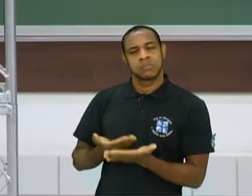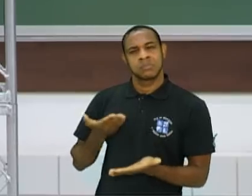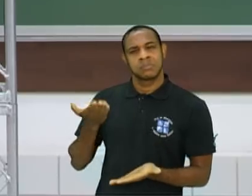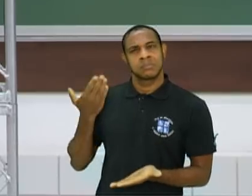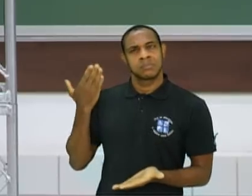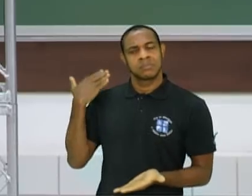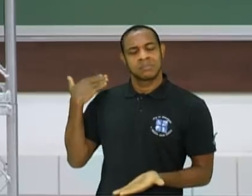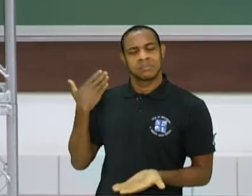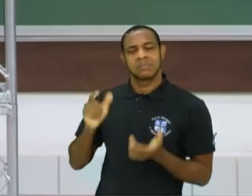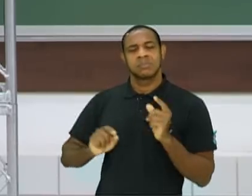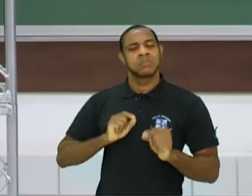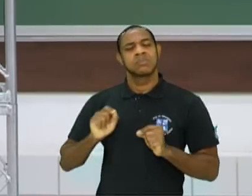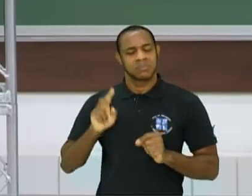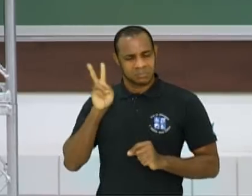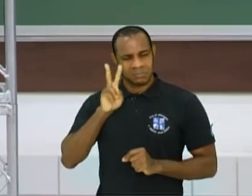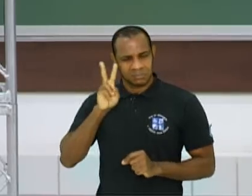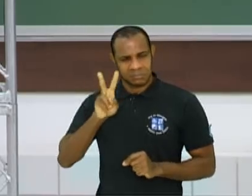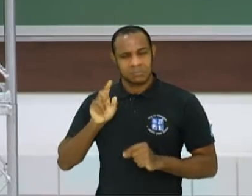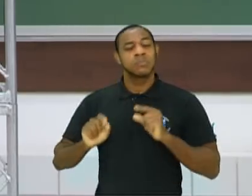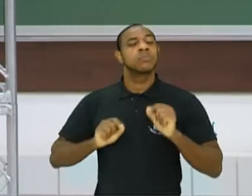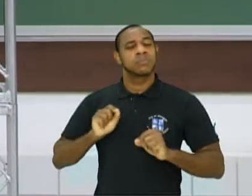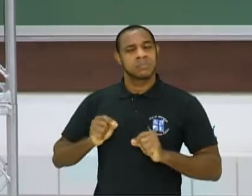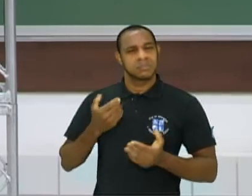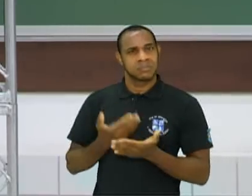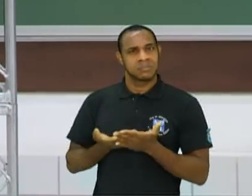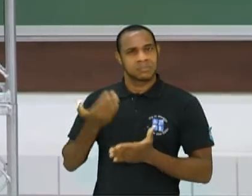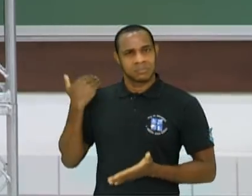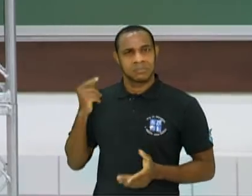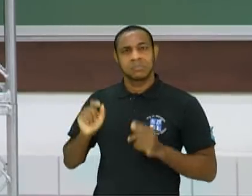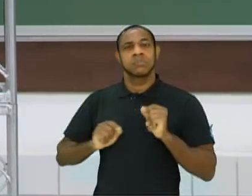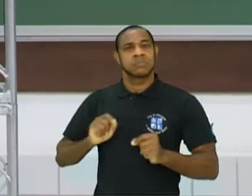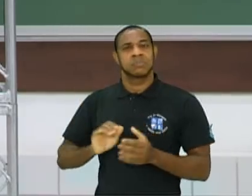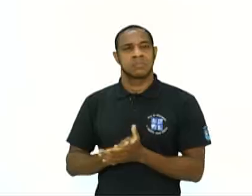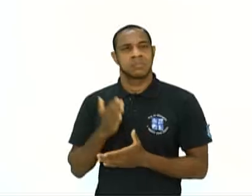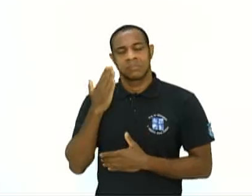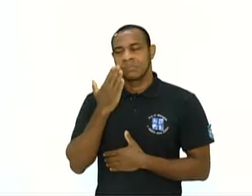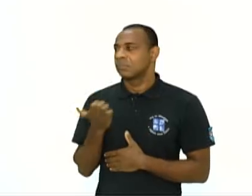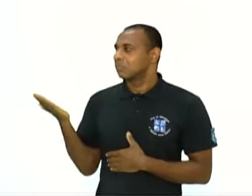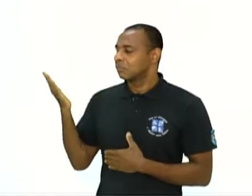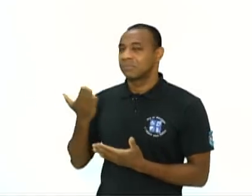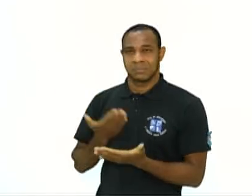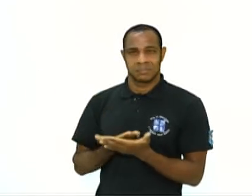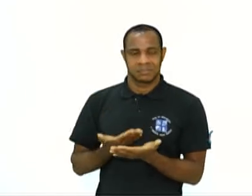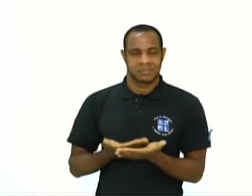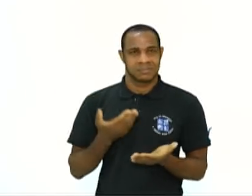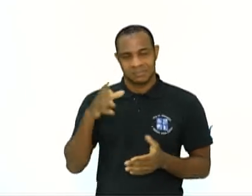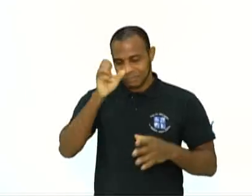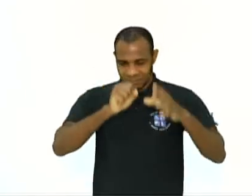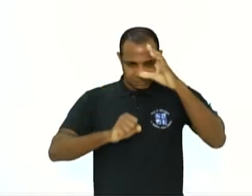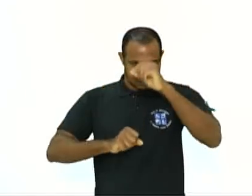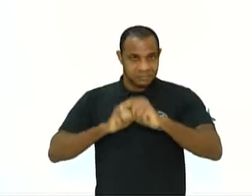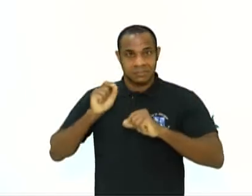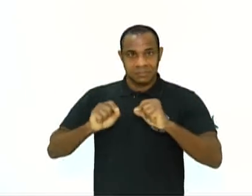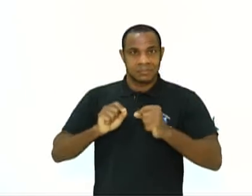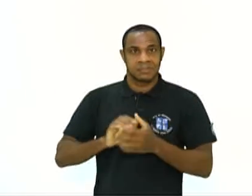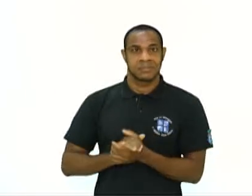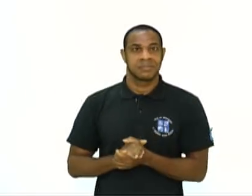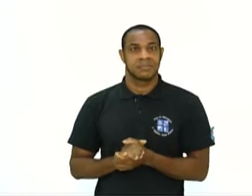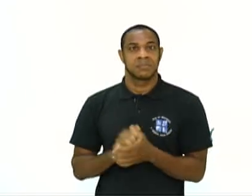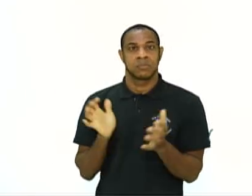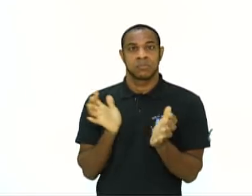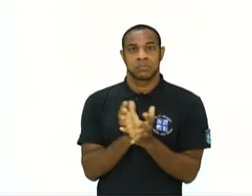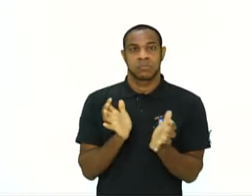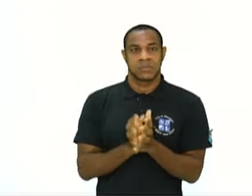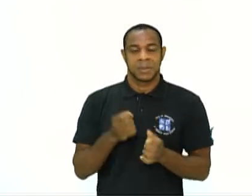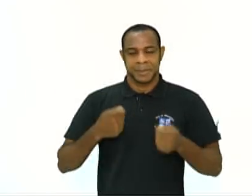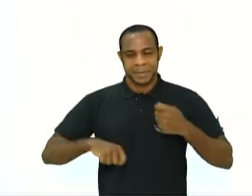lembra o que nós estudamos? Vamos lá então para conferir? Bom, aula passada nós aprendemos sobre a banda Queen. Lembra que eu trouxe